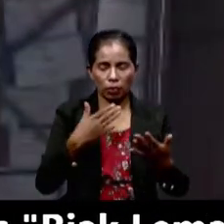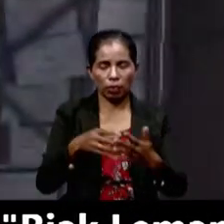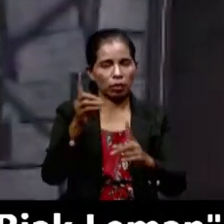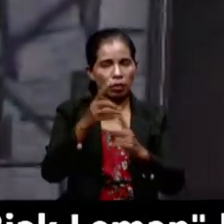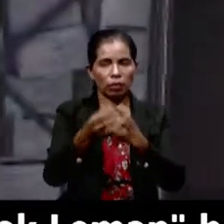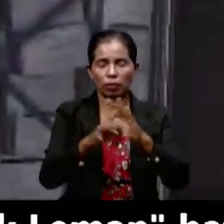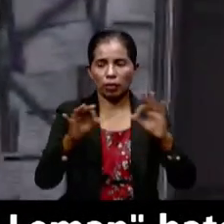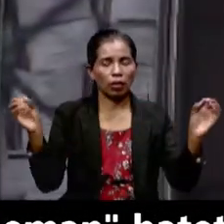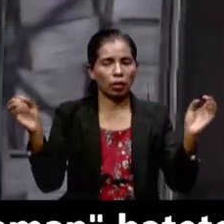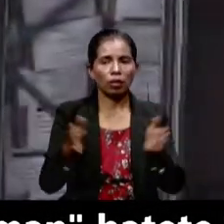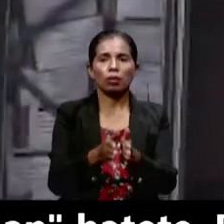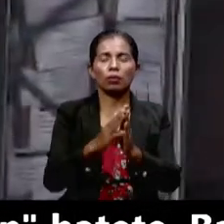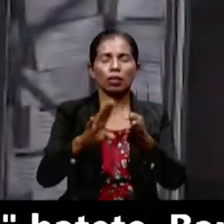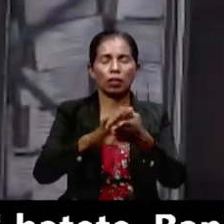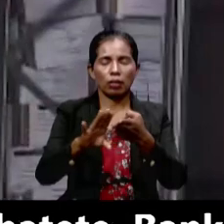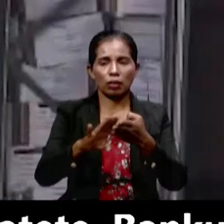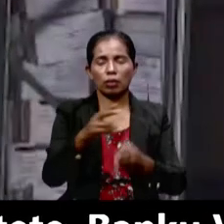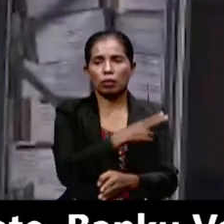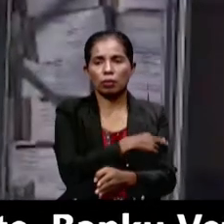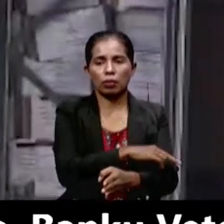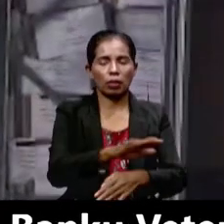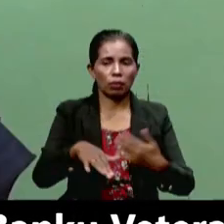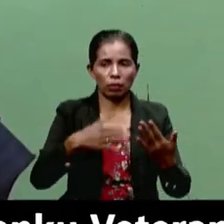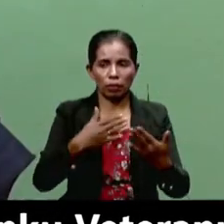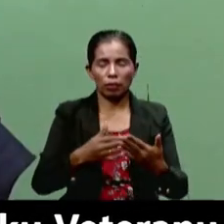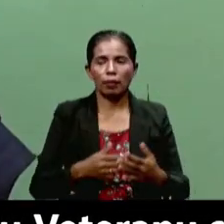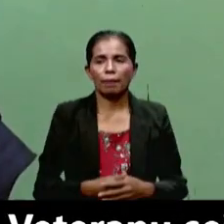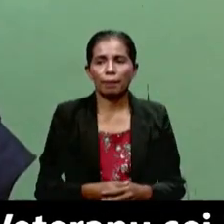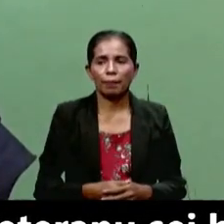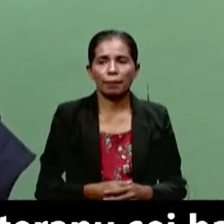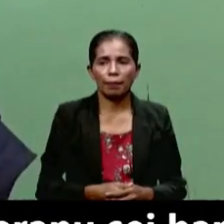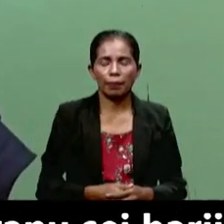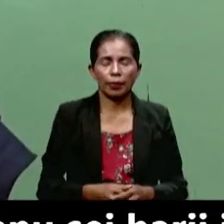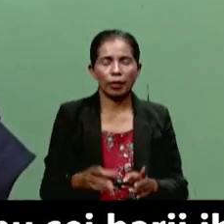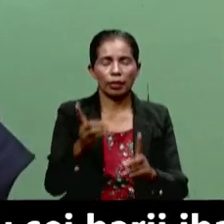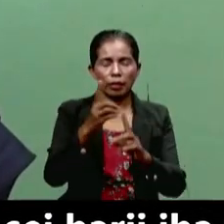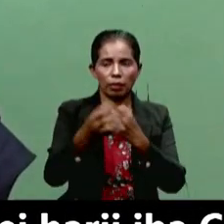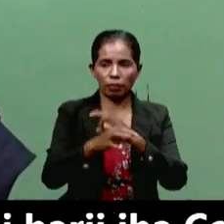tamba menos pedido husi centro saúde no posto saúde sira. A ni heta expira tamba